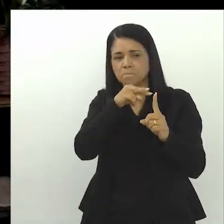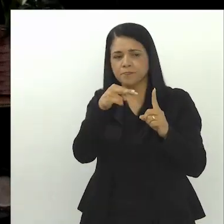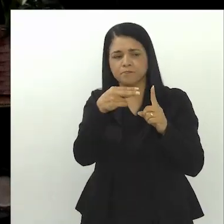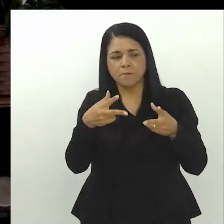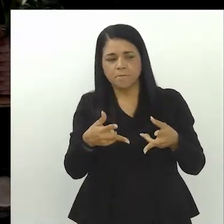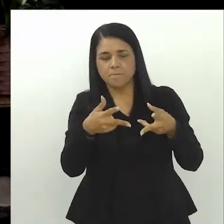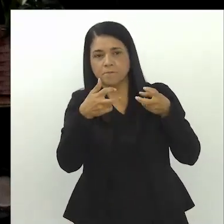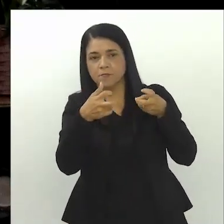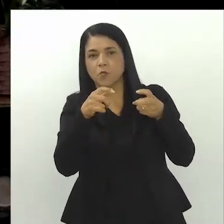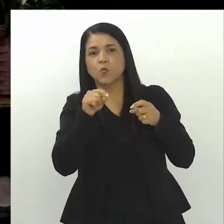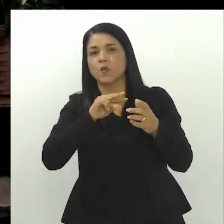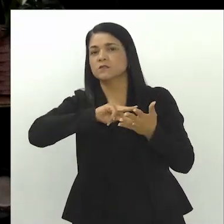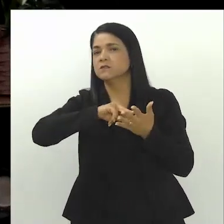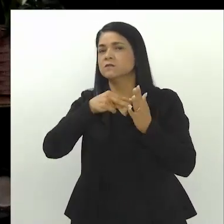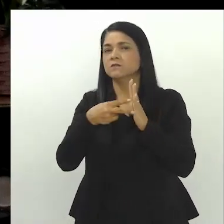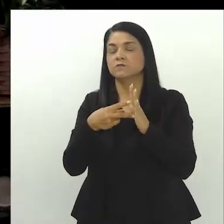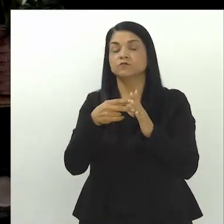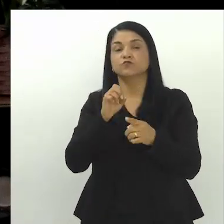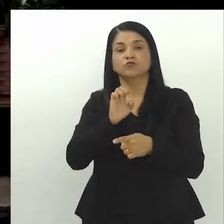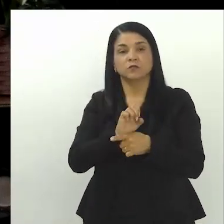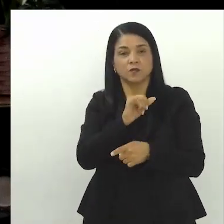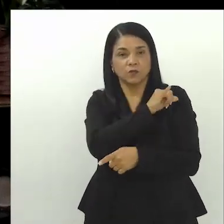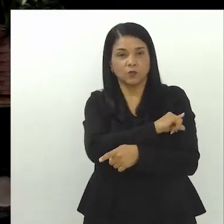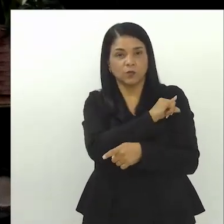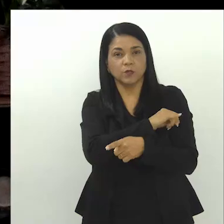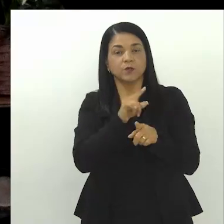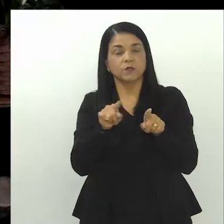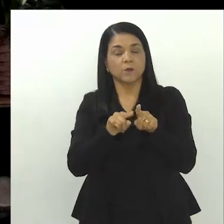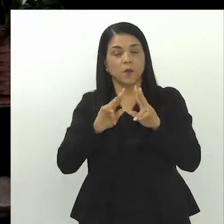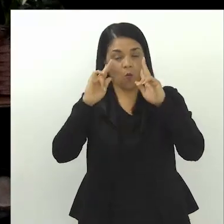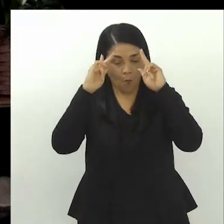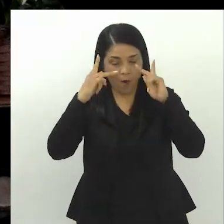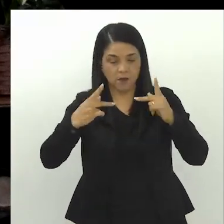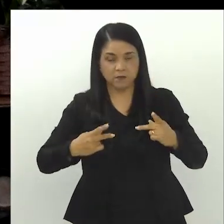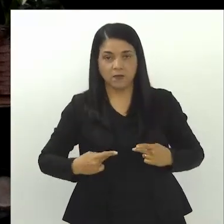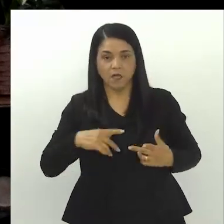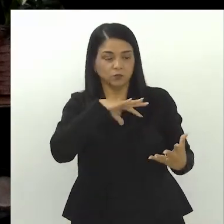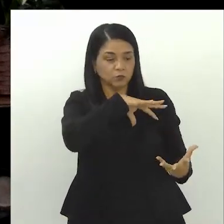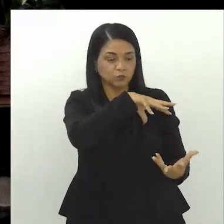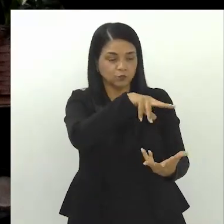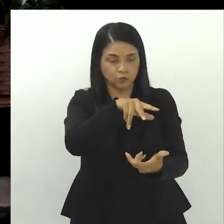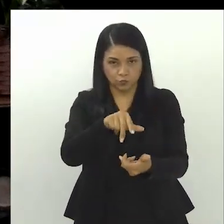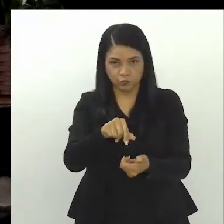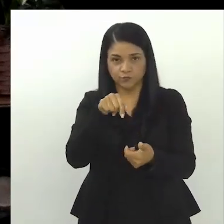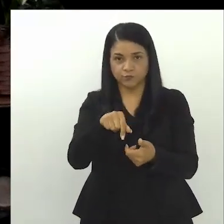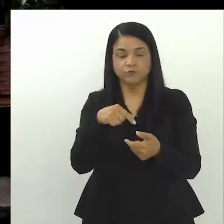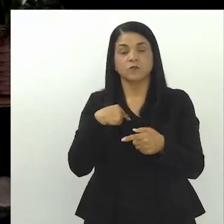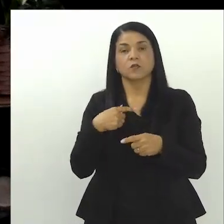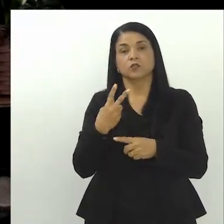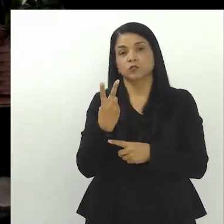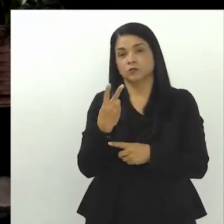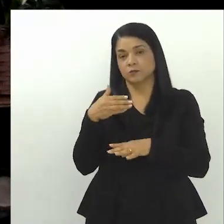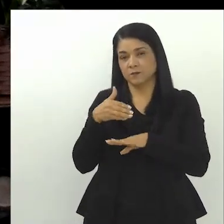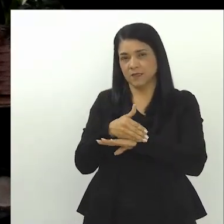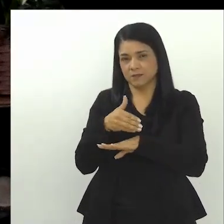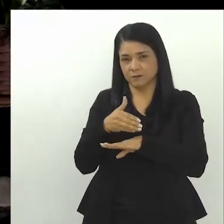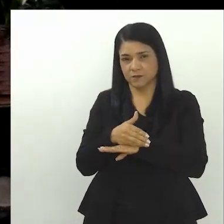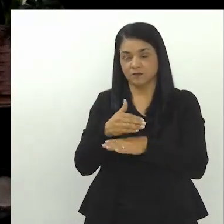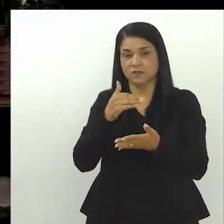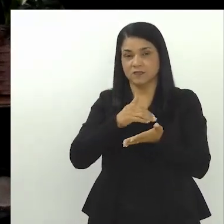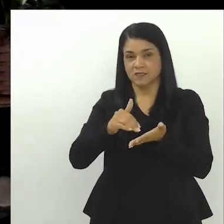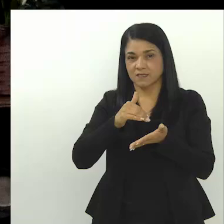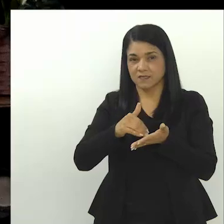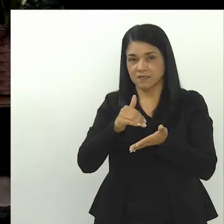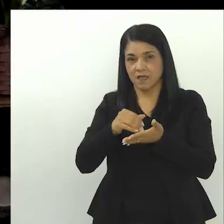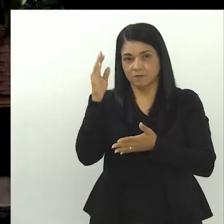do que significou isso não só para o Rio de Janeiro, mas para a humanidade como um todo. Nós teremos aqui a participação e dou as boas-vindas